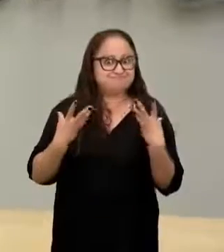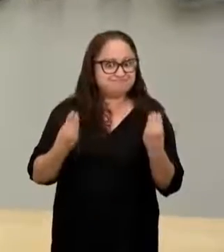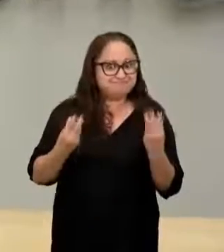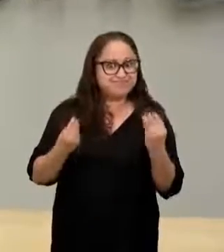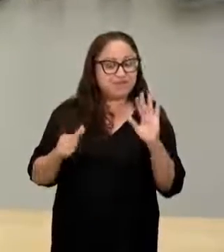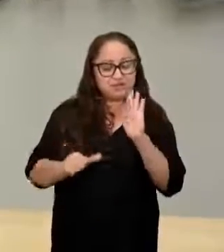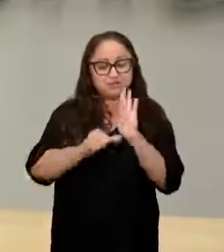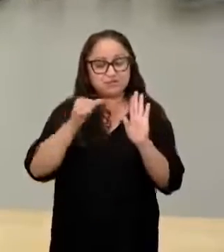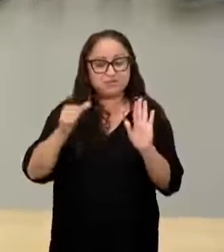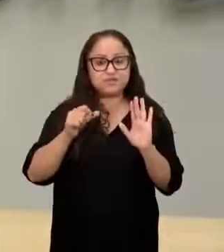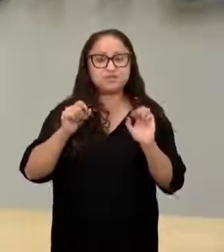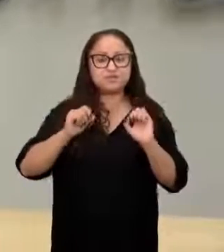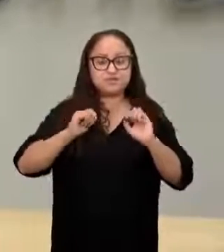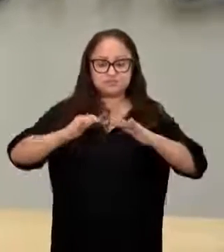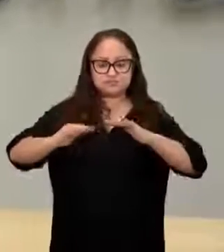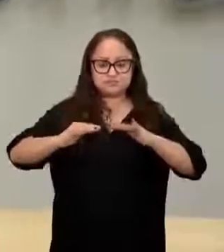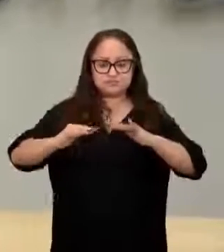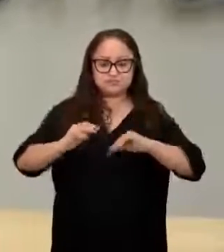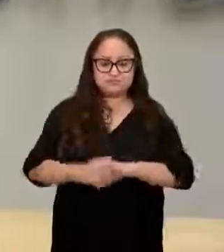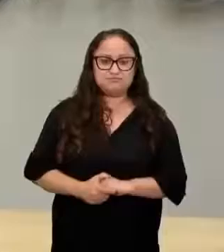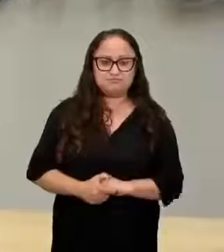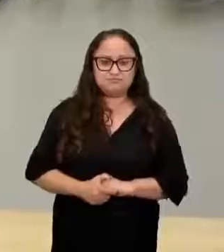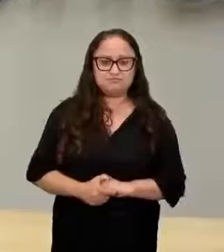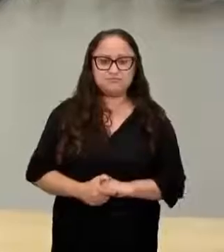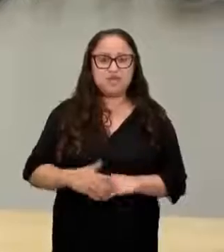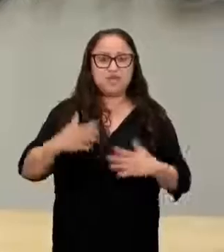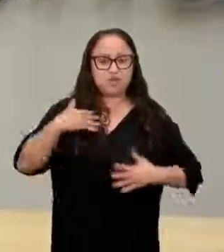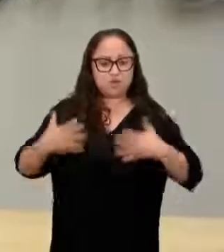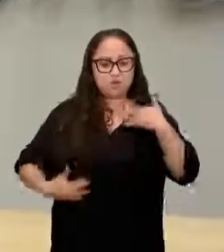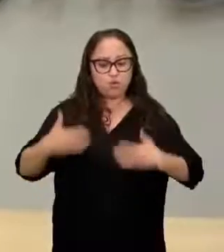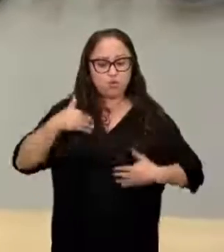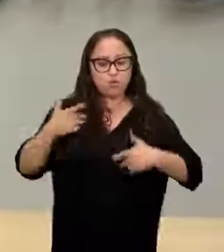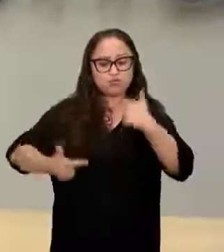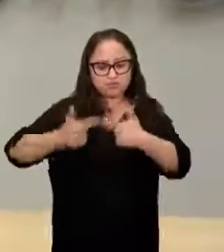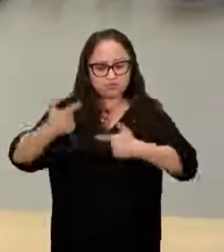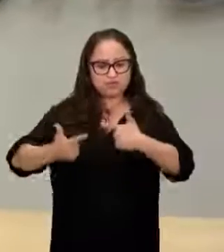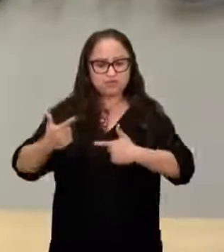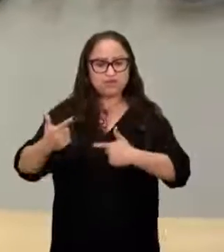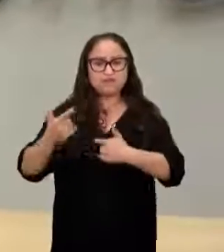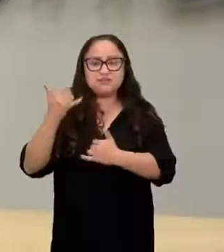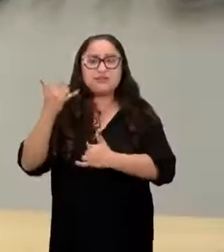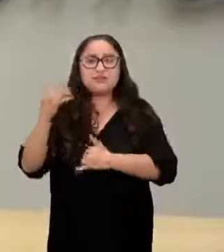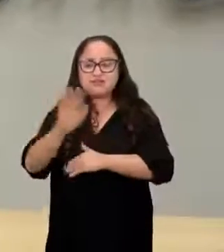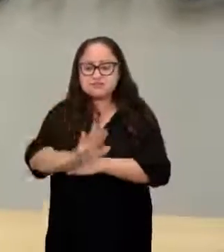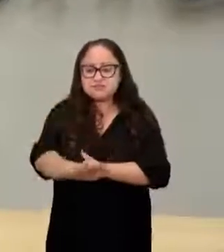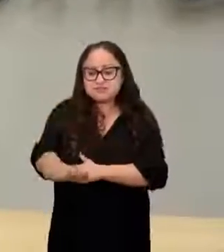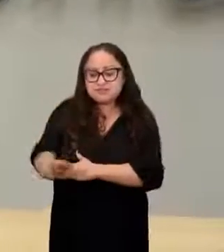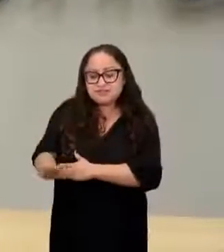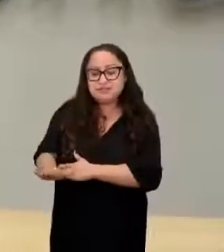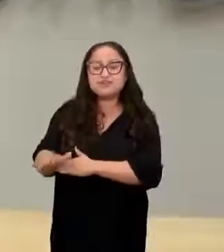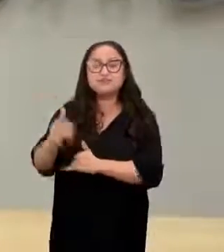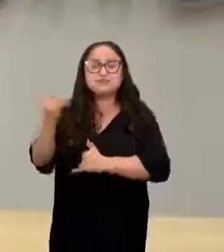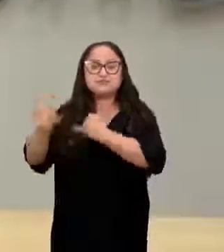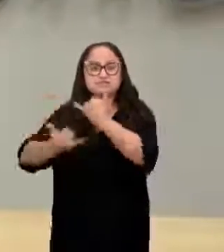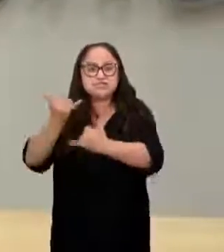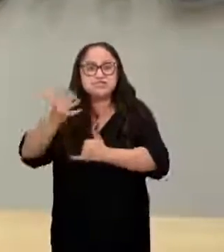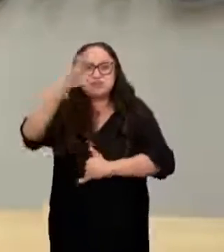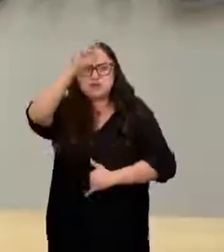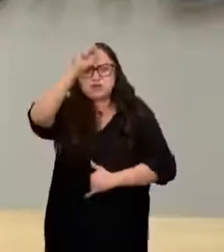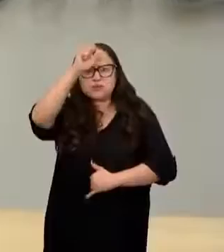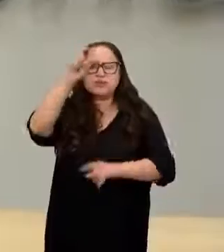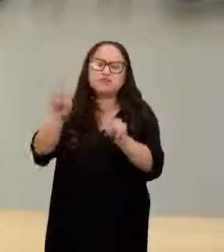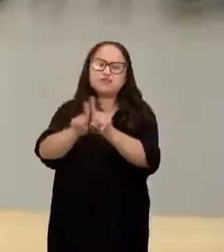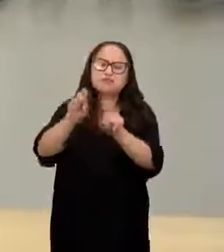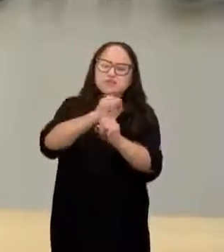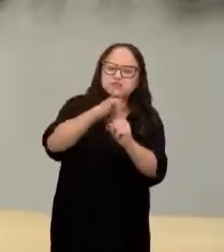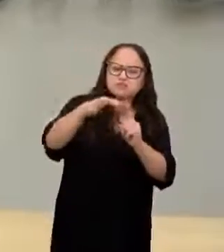primeira coisa é a coordenação motora, você trabalhar com o corpo, né? Criança aprende brincando no espaço e também